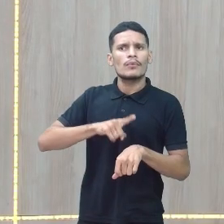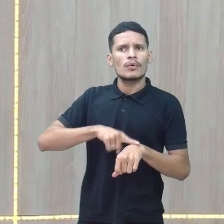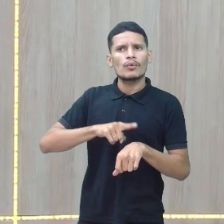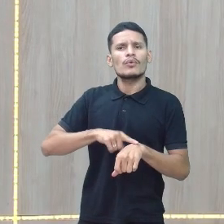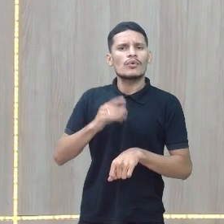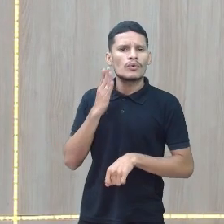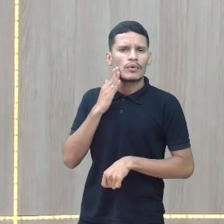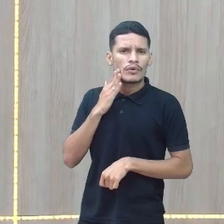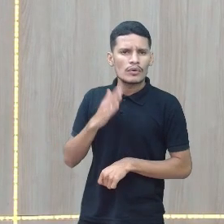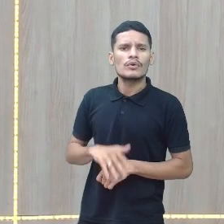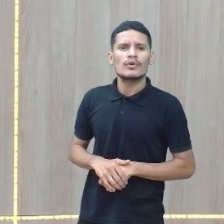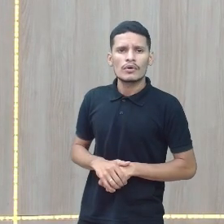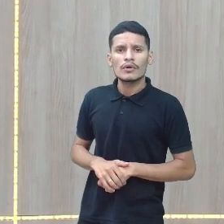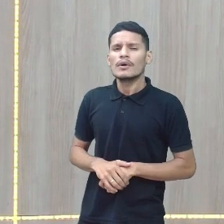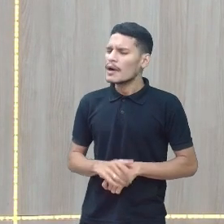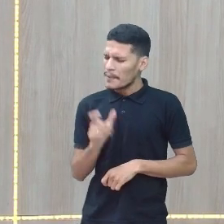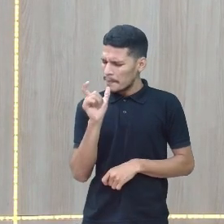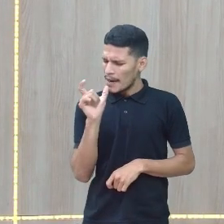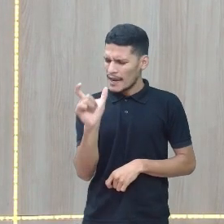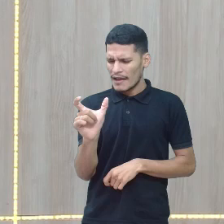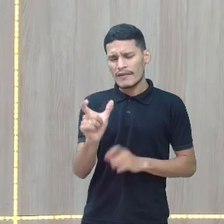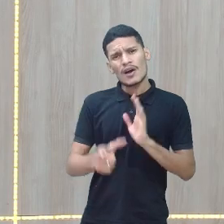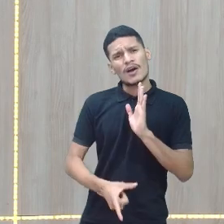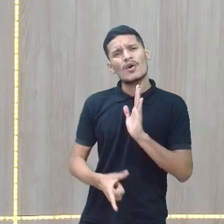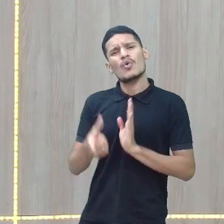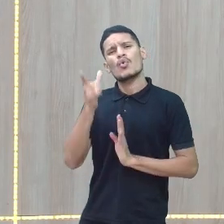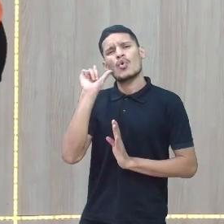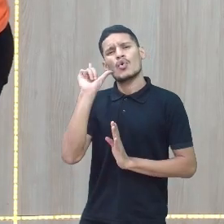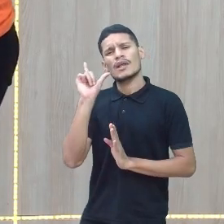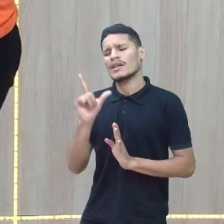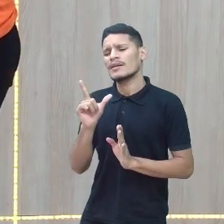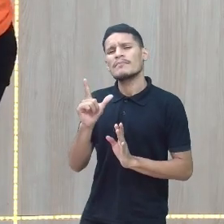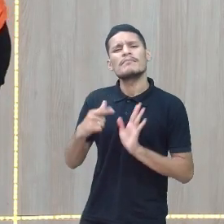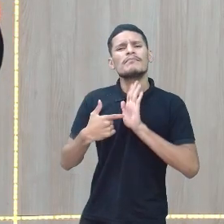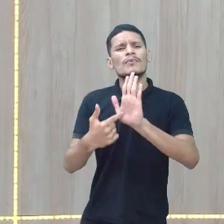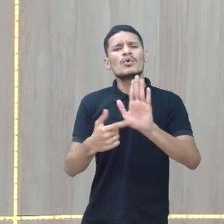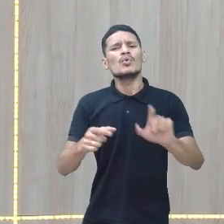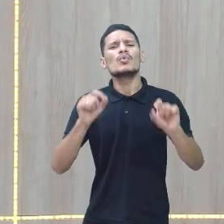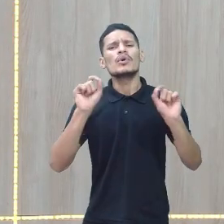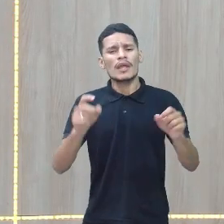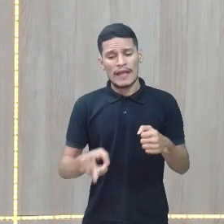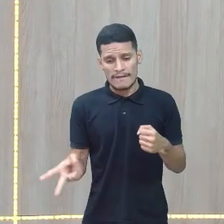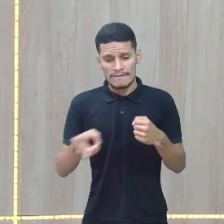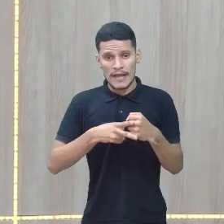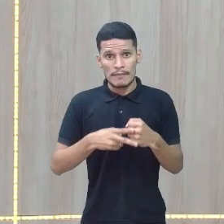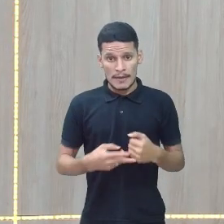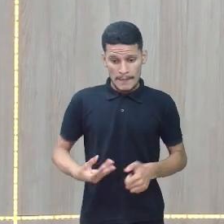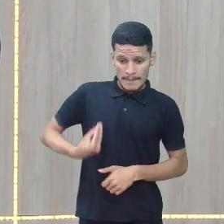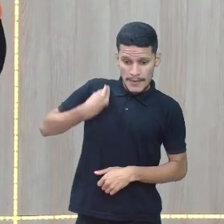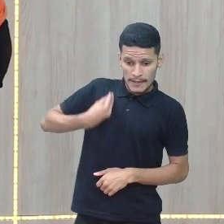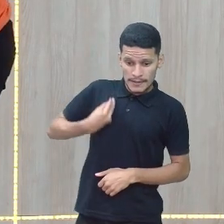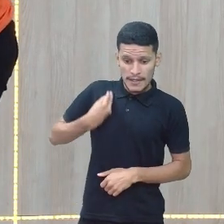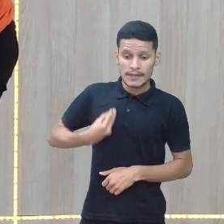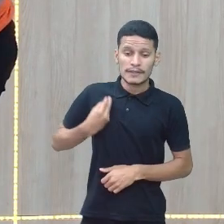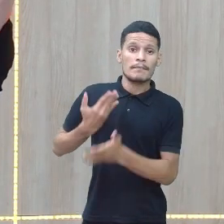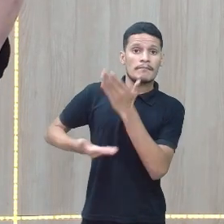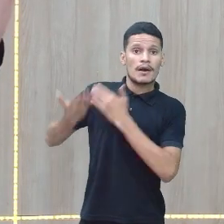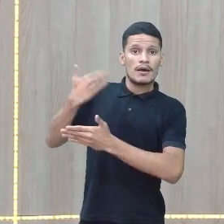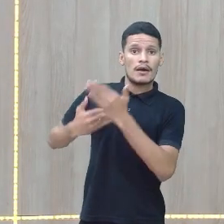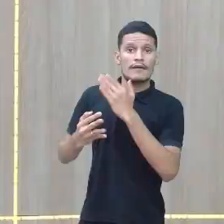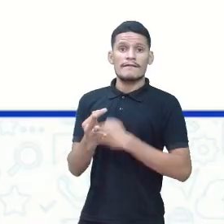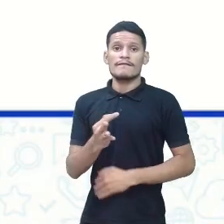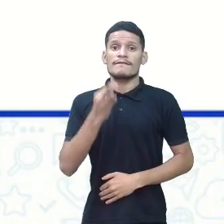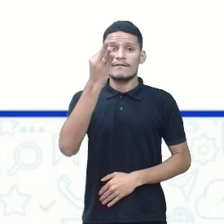Olha, essa palavra remete aqui a verbo, não é? Presente, passado e futuro.